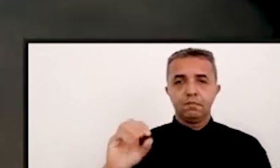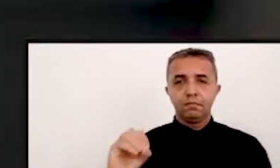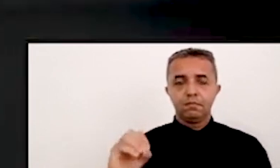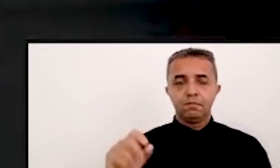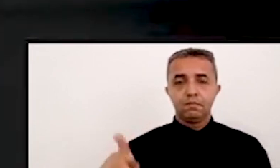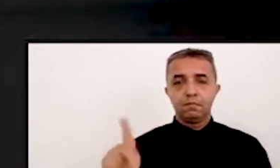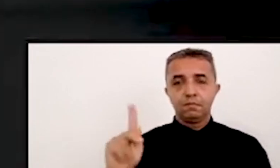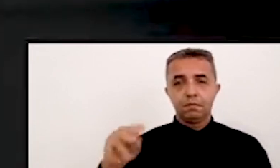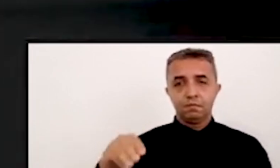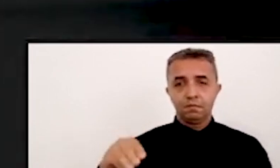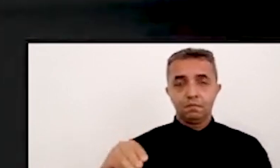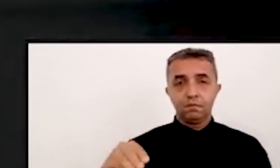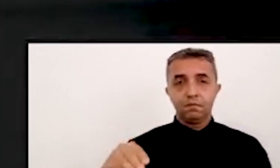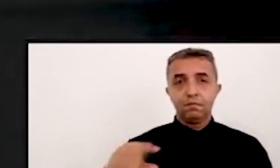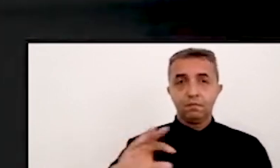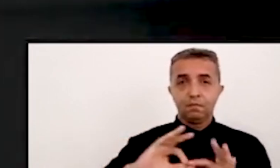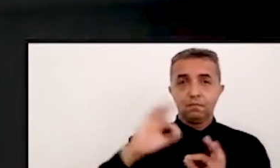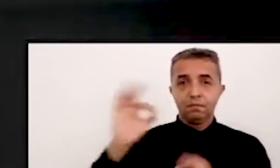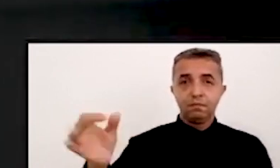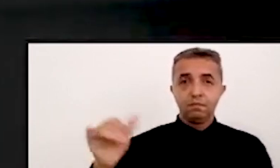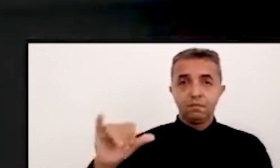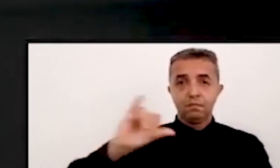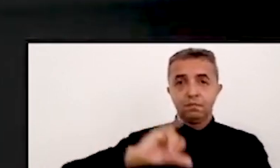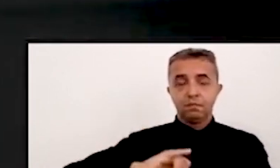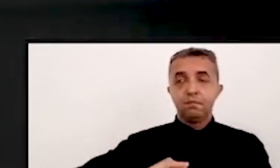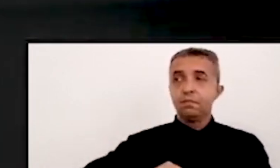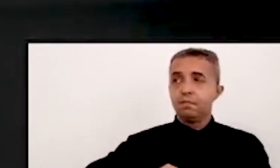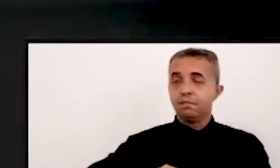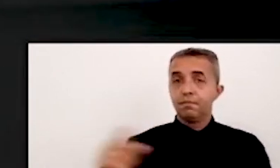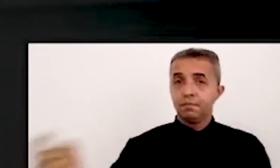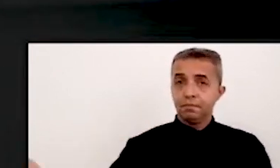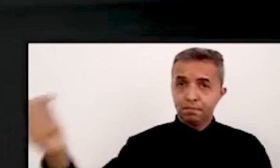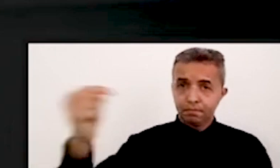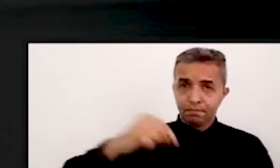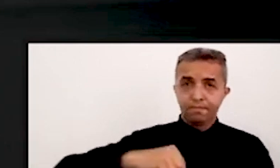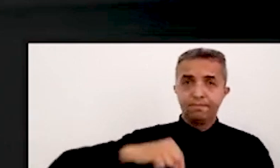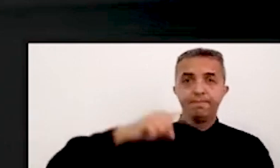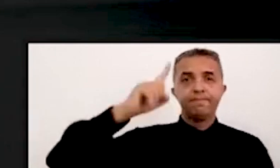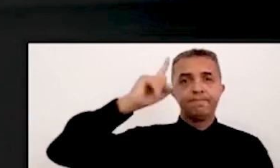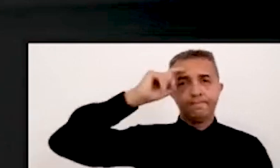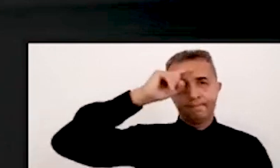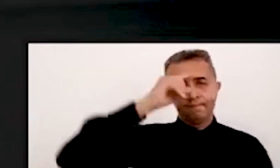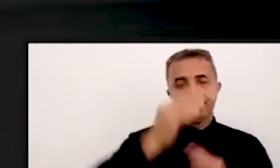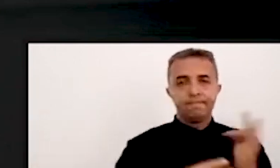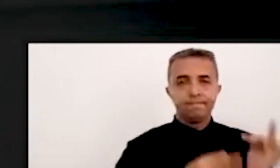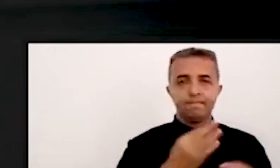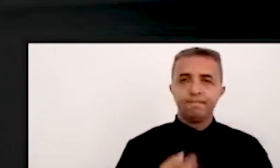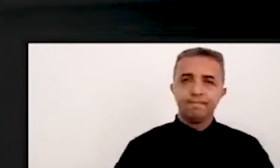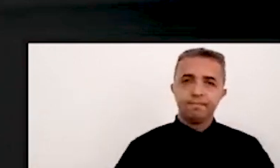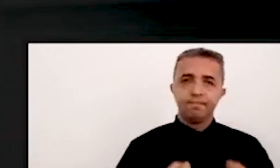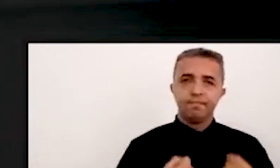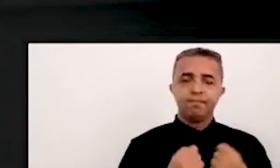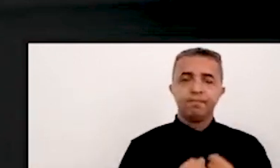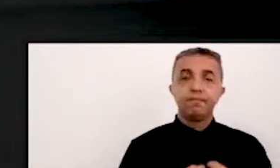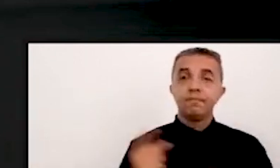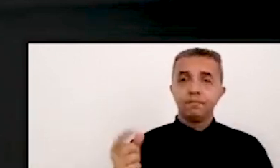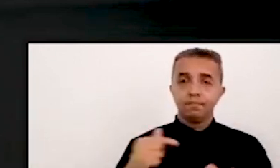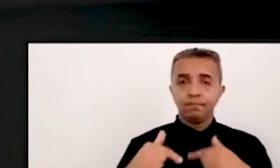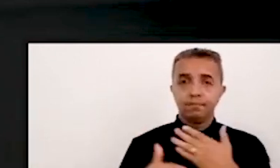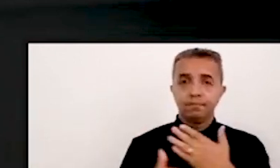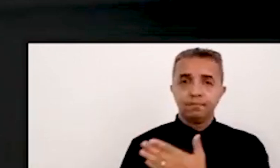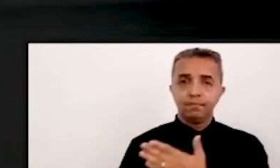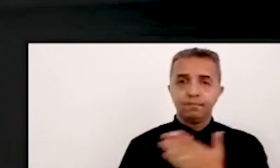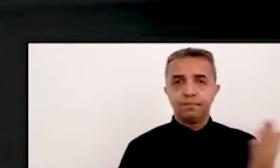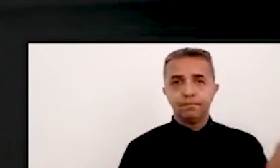1.380 km de distância da capital. A gente sabe da dificuldade que é para essas pessoas transportar, né? E esse trabalho que vocês vêm